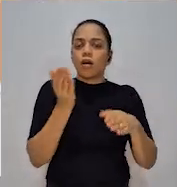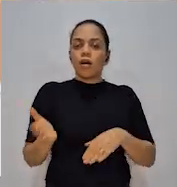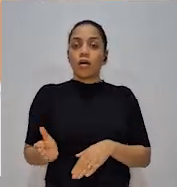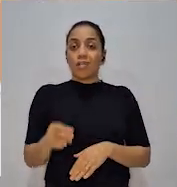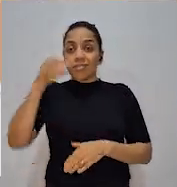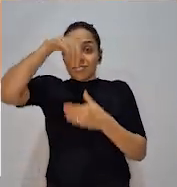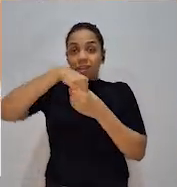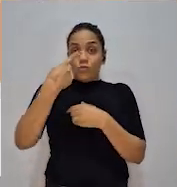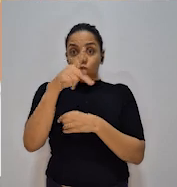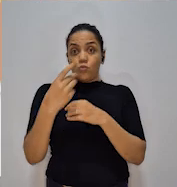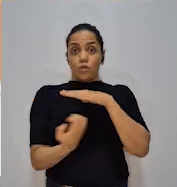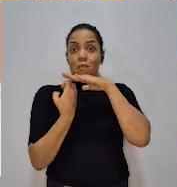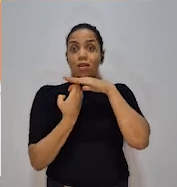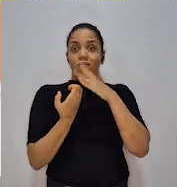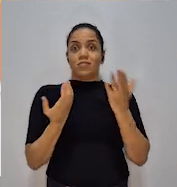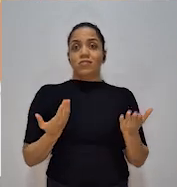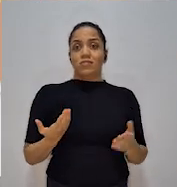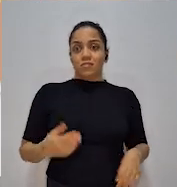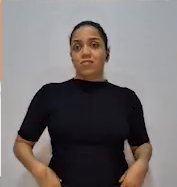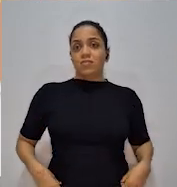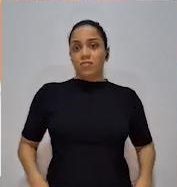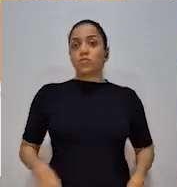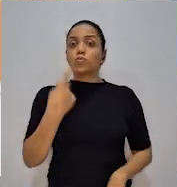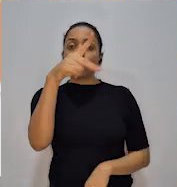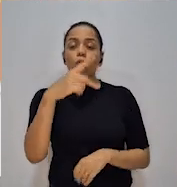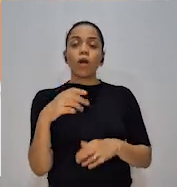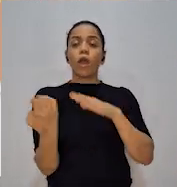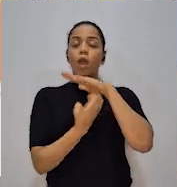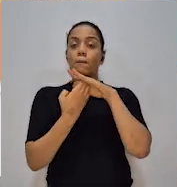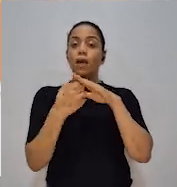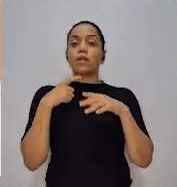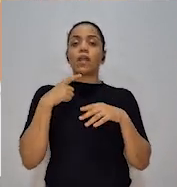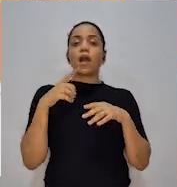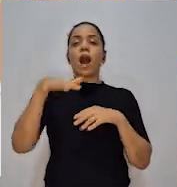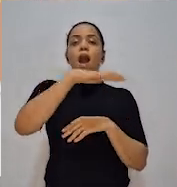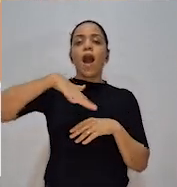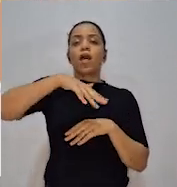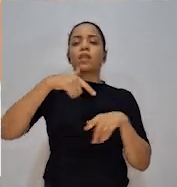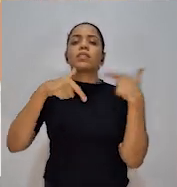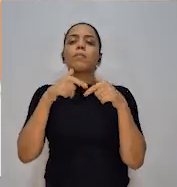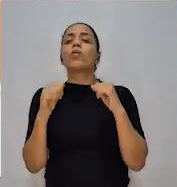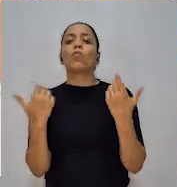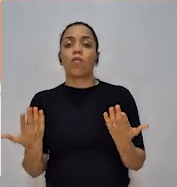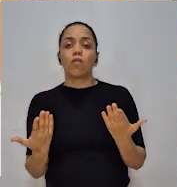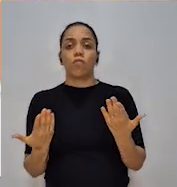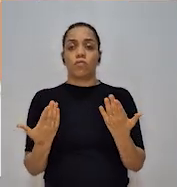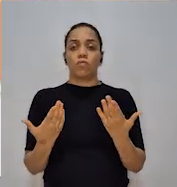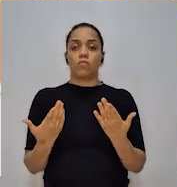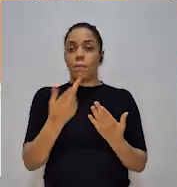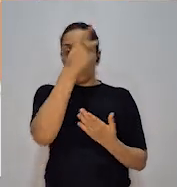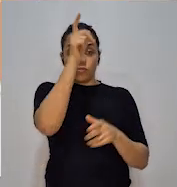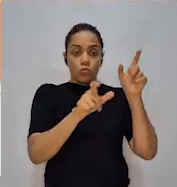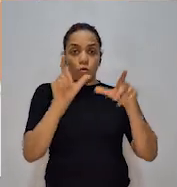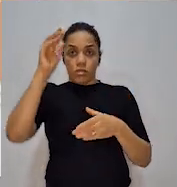organização, porque o segmento, né, o nicho de mercado que a sua empresa atua faz diferença. As pessoas que estão lá faz